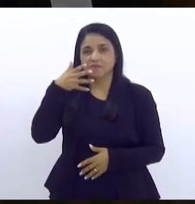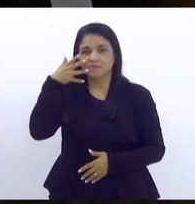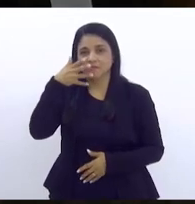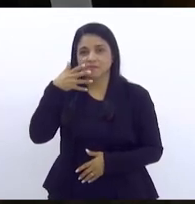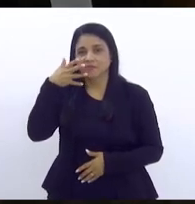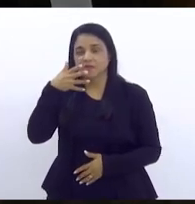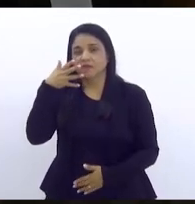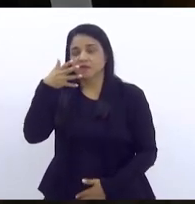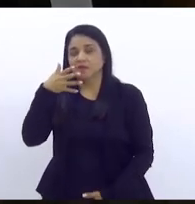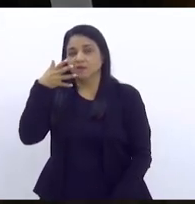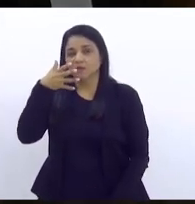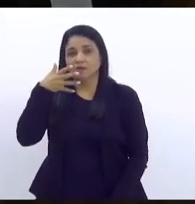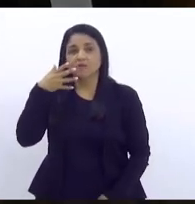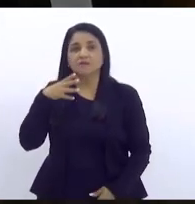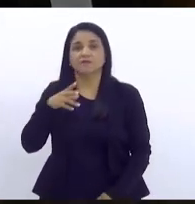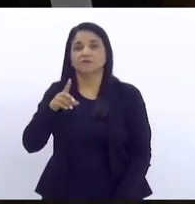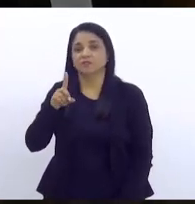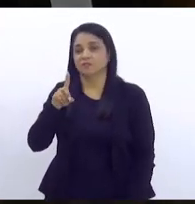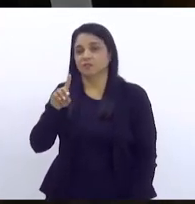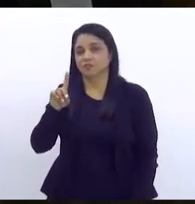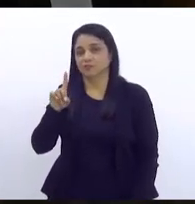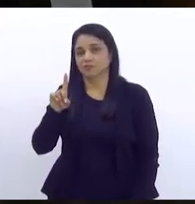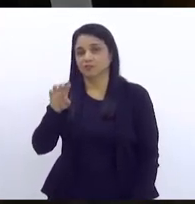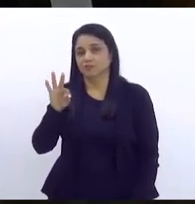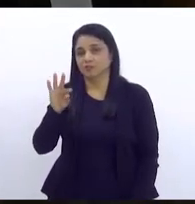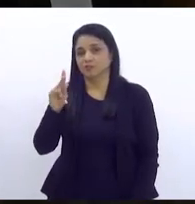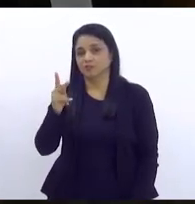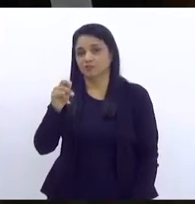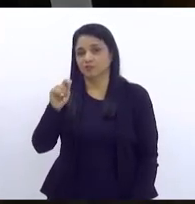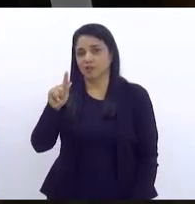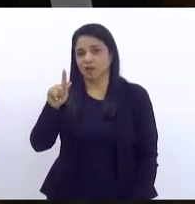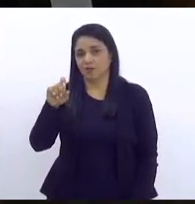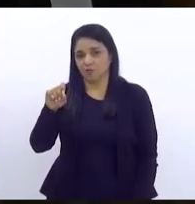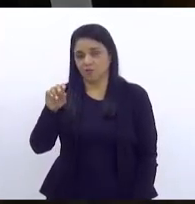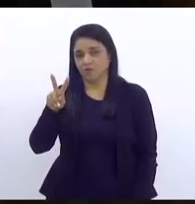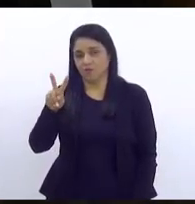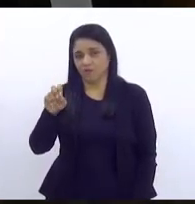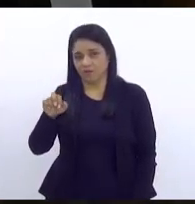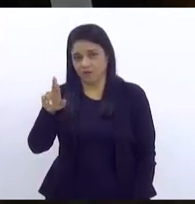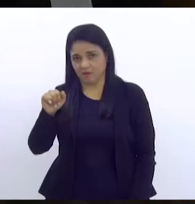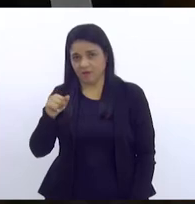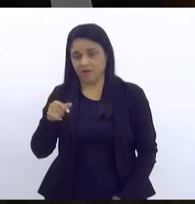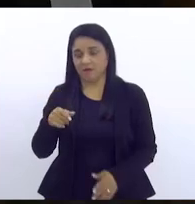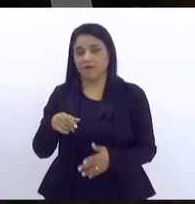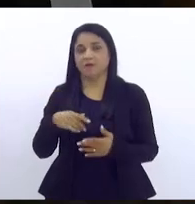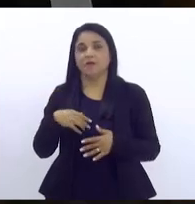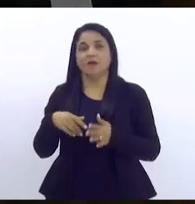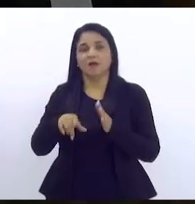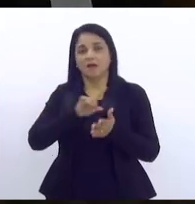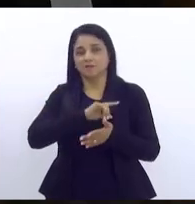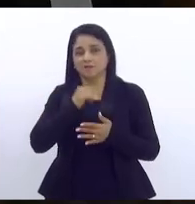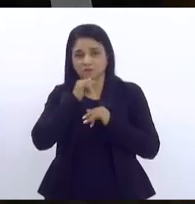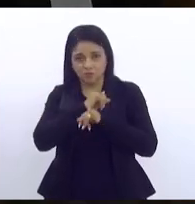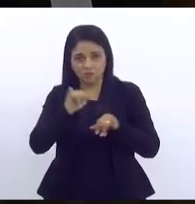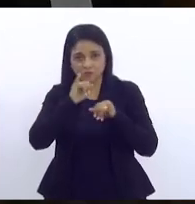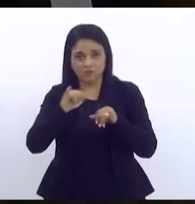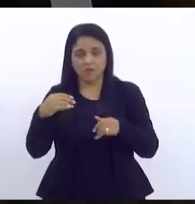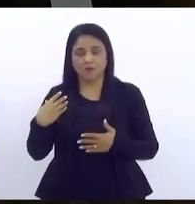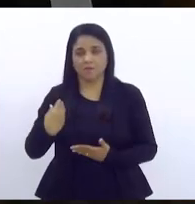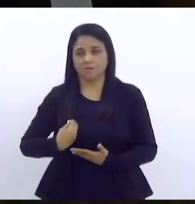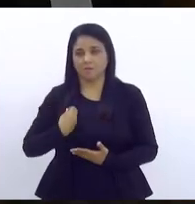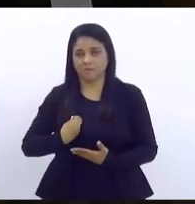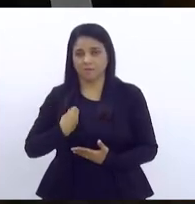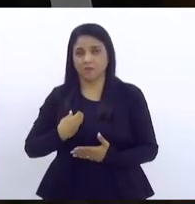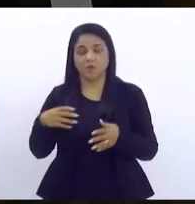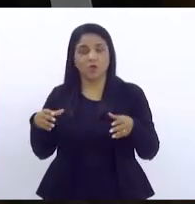estadual Thiago Veras agora devidamente corrigido antes só de falar Thiago eu vou anunciar aqui algumas presenças tá eí